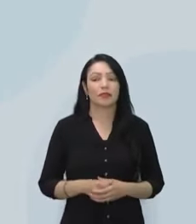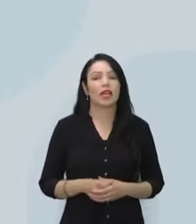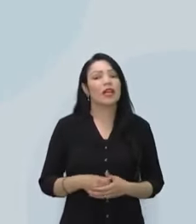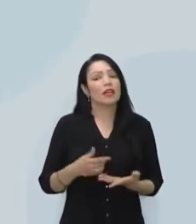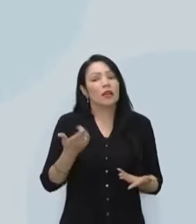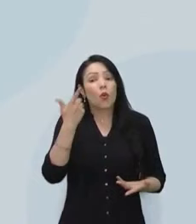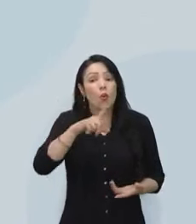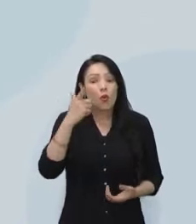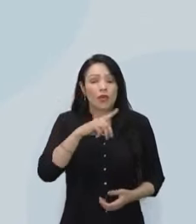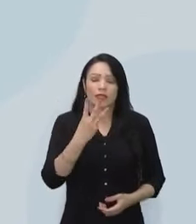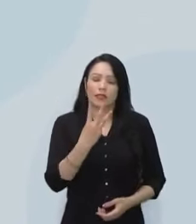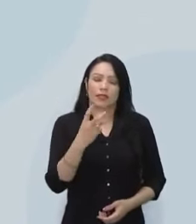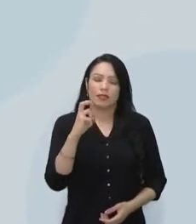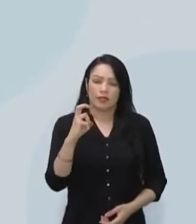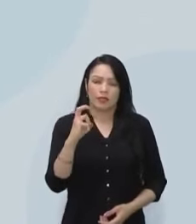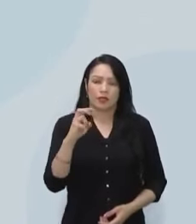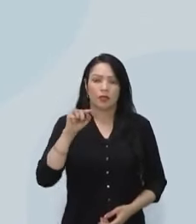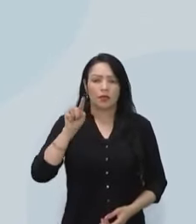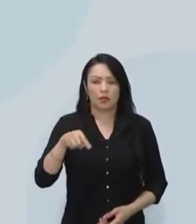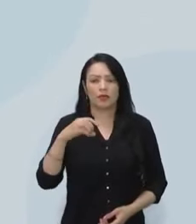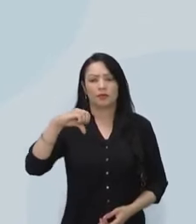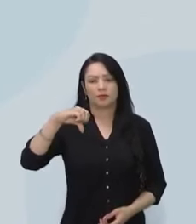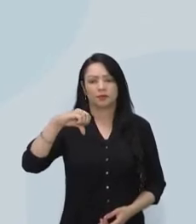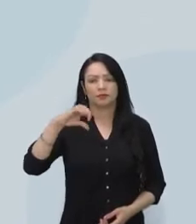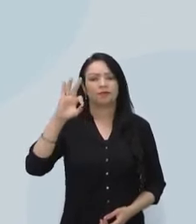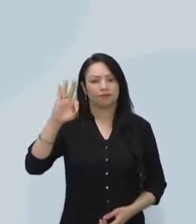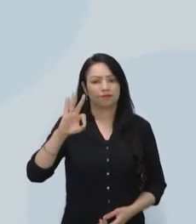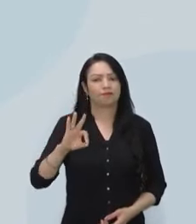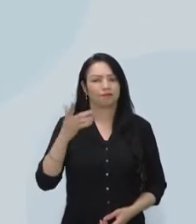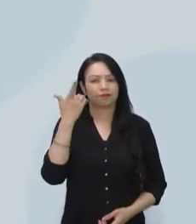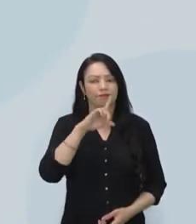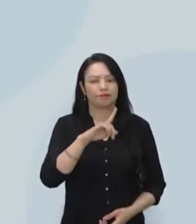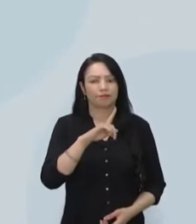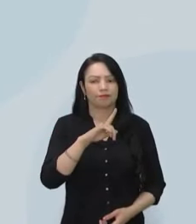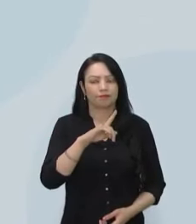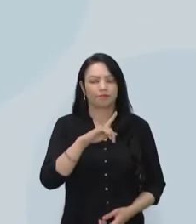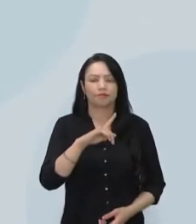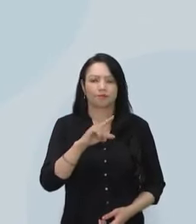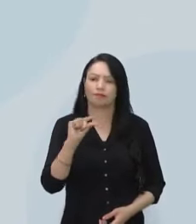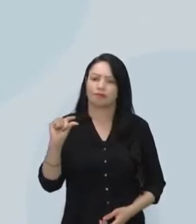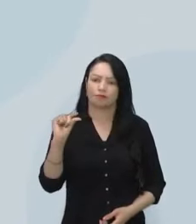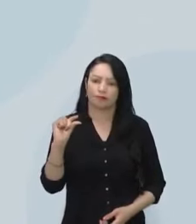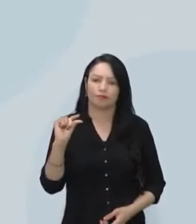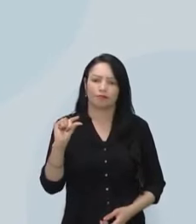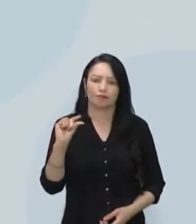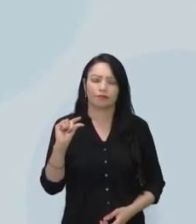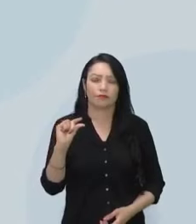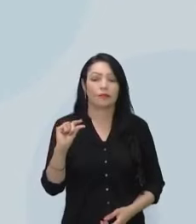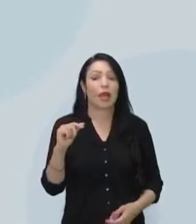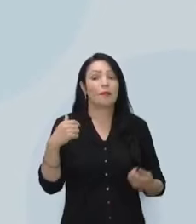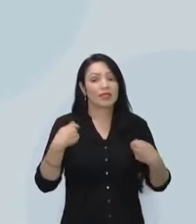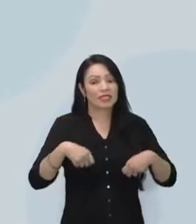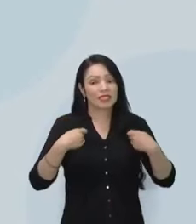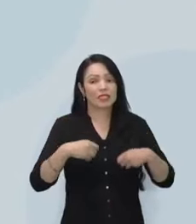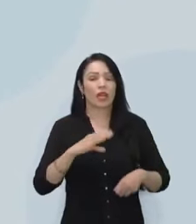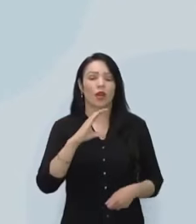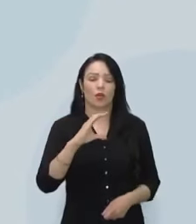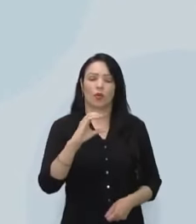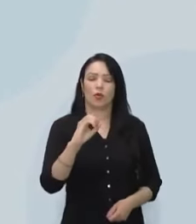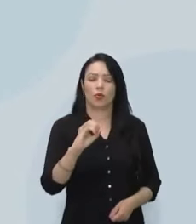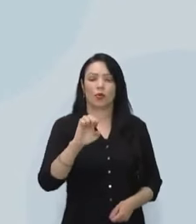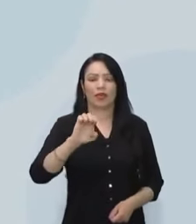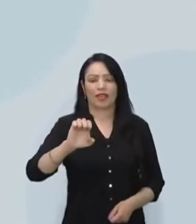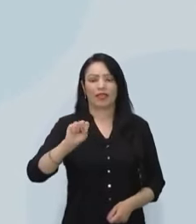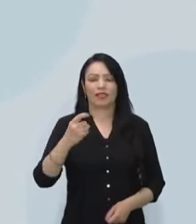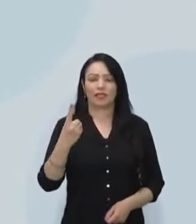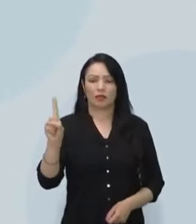de 35,9, o que foi baixo. Essa habilidade ela pede o quê? Que a gente perceba como que há coesão dentro do texto. Quando fala